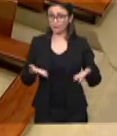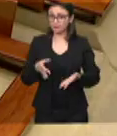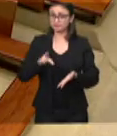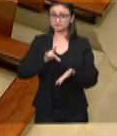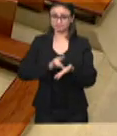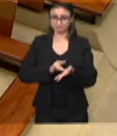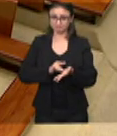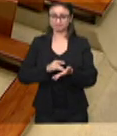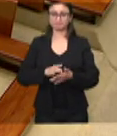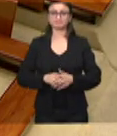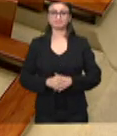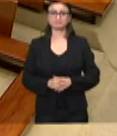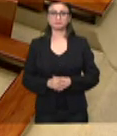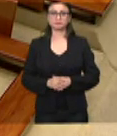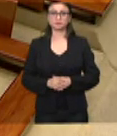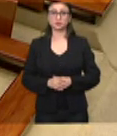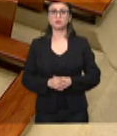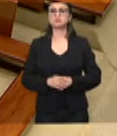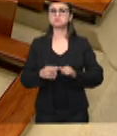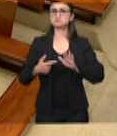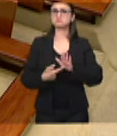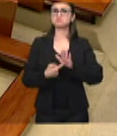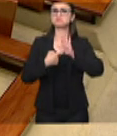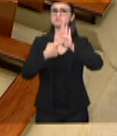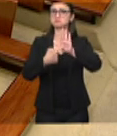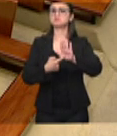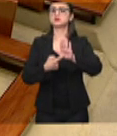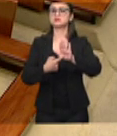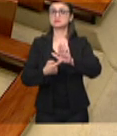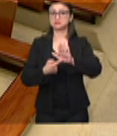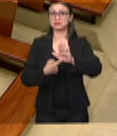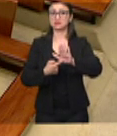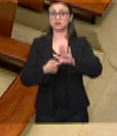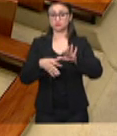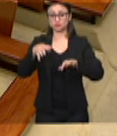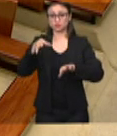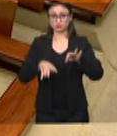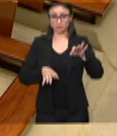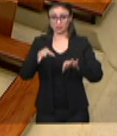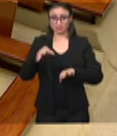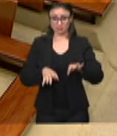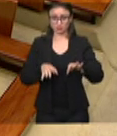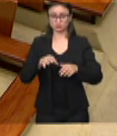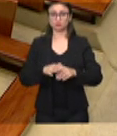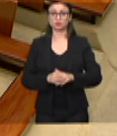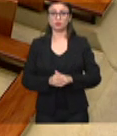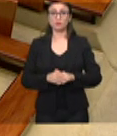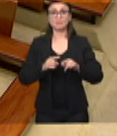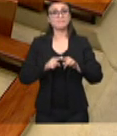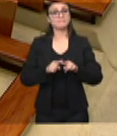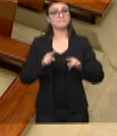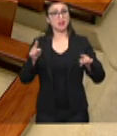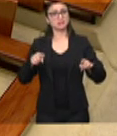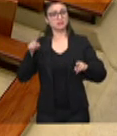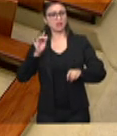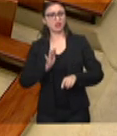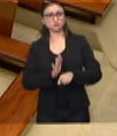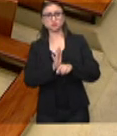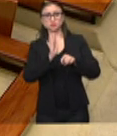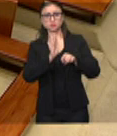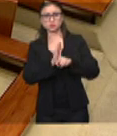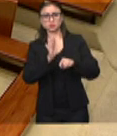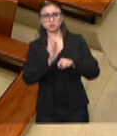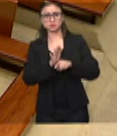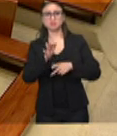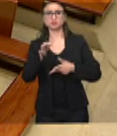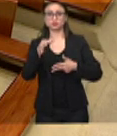presidente. Como retrato, como reflexo deste julgamento. Mas como luz, como um farol a guiar a